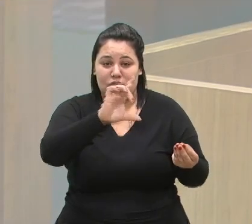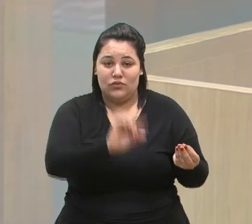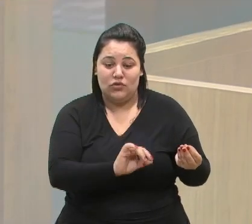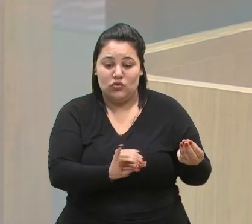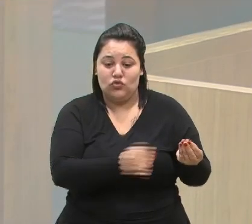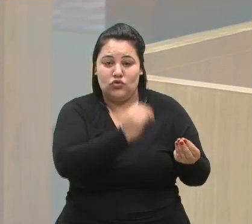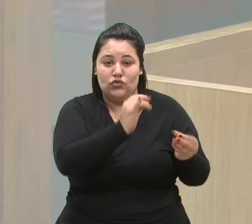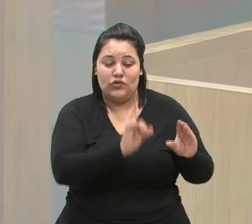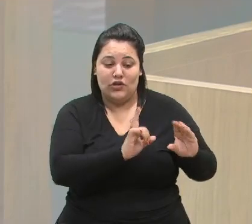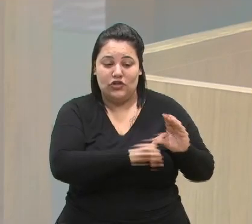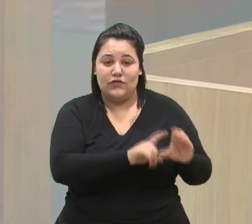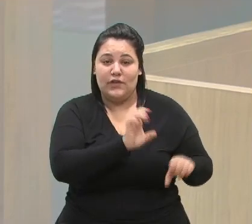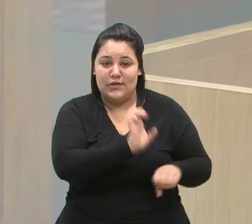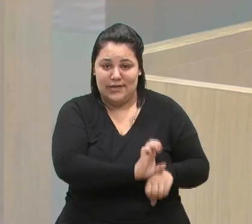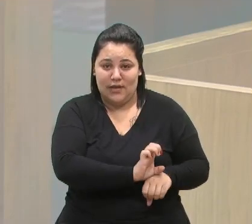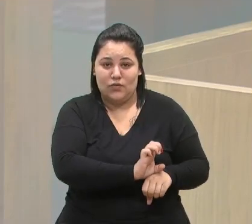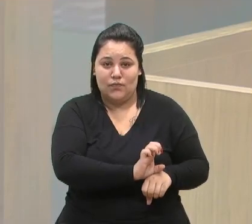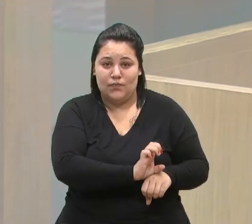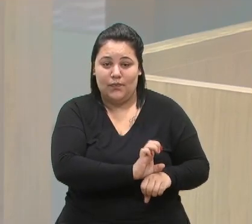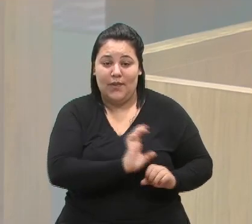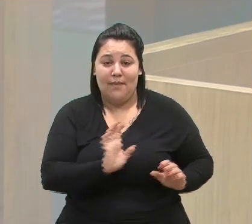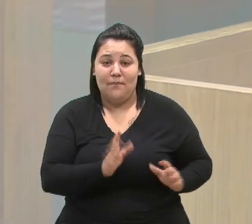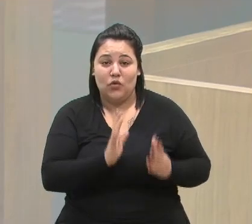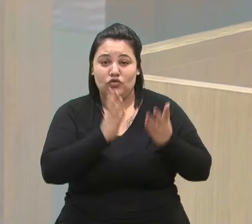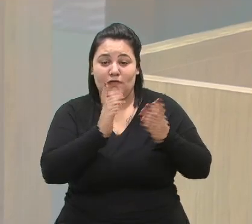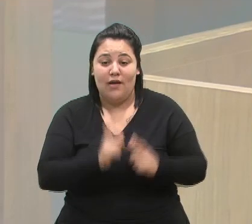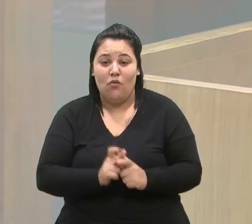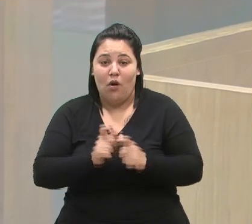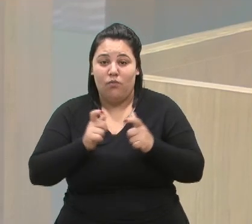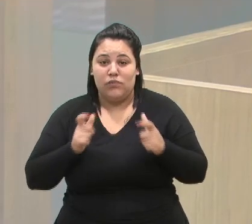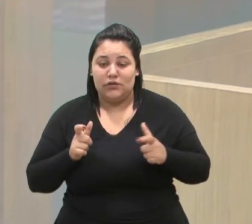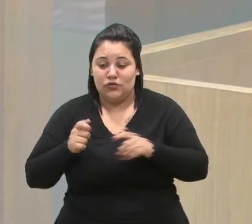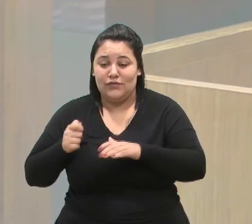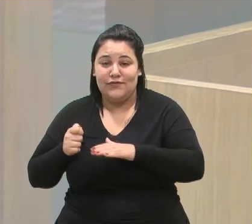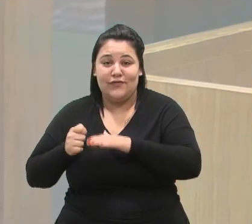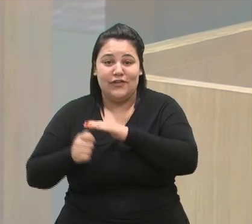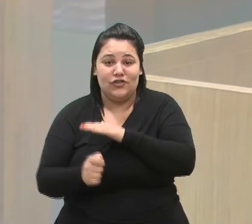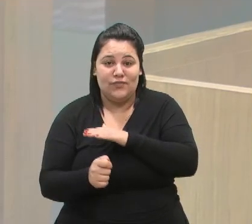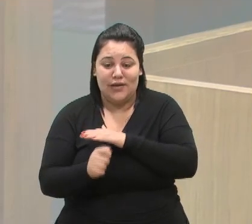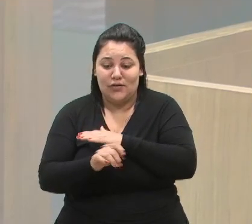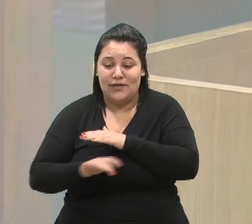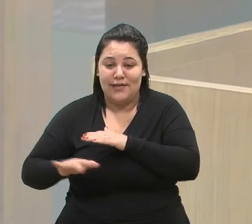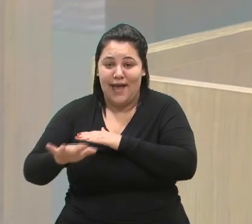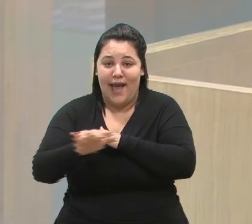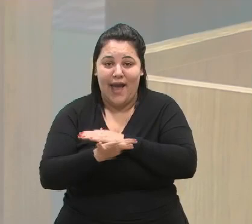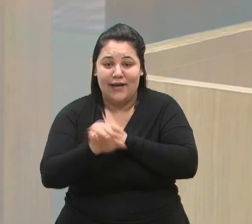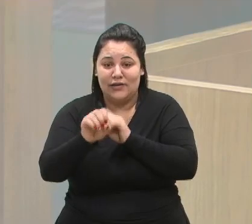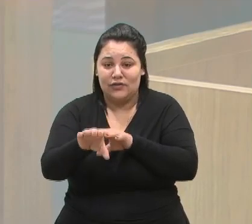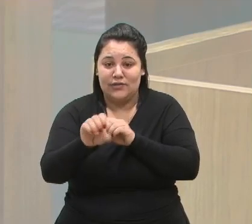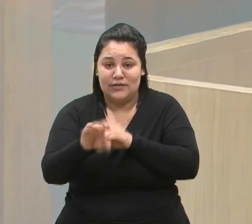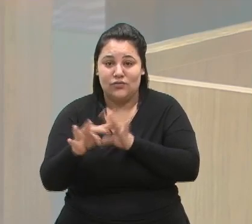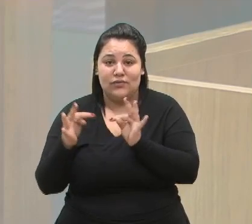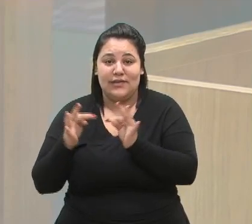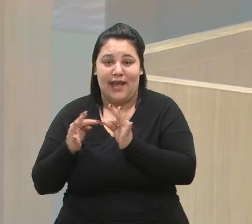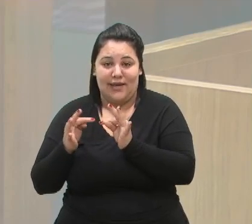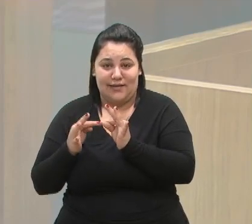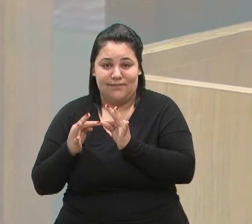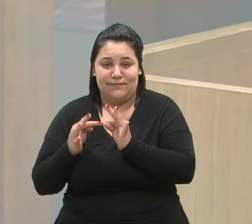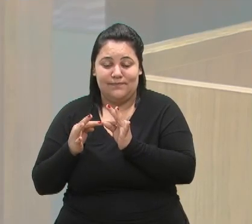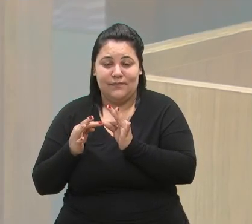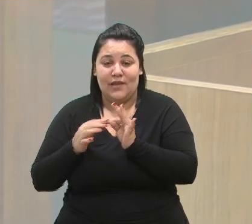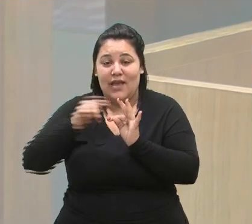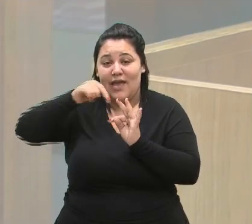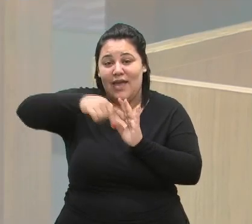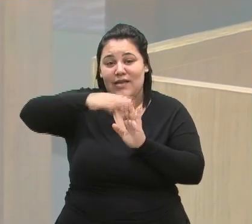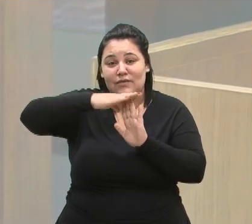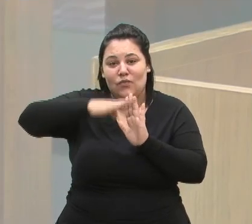dívidas estaduais, como estímulo para o aumento dos investimentos nesta modalidade educacional. O